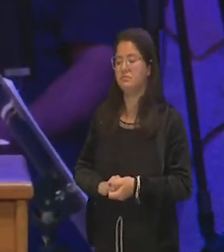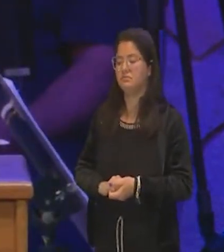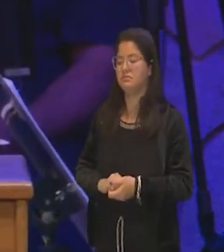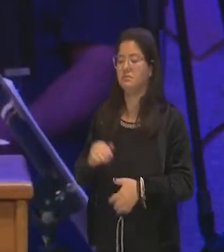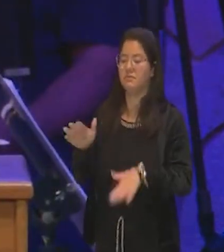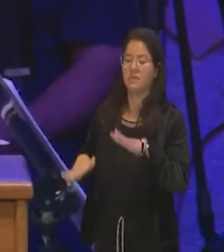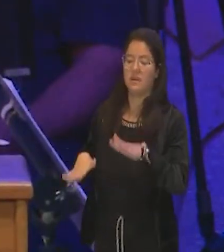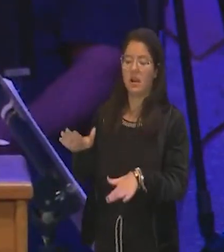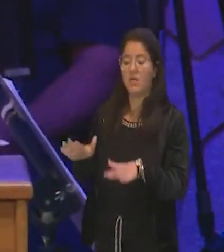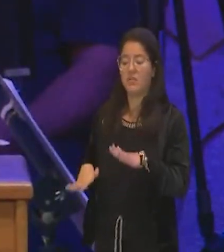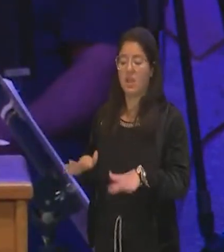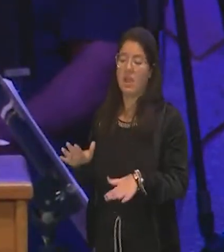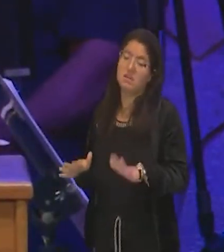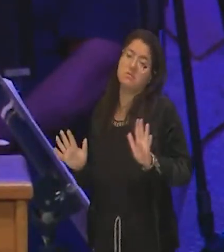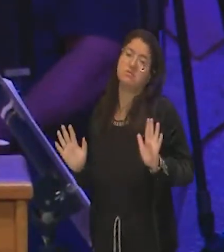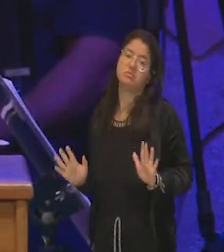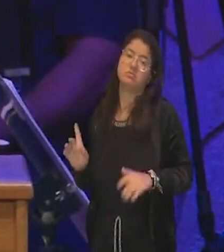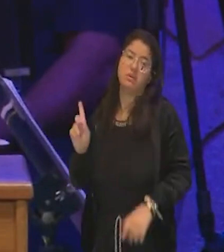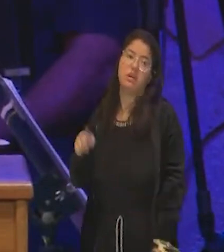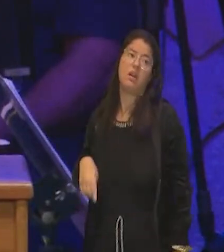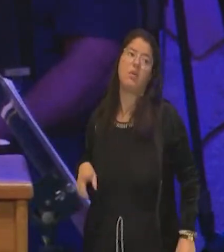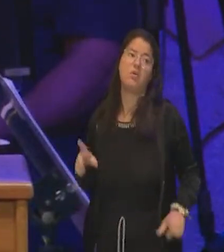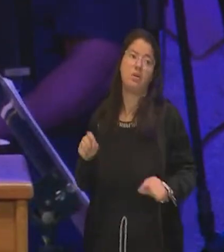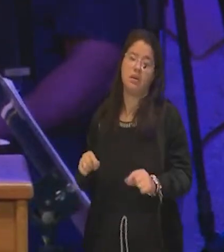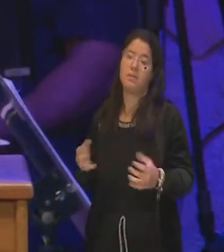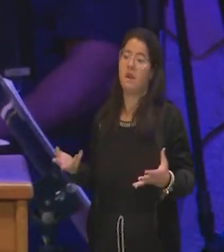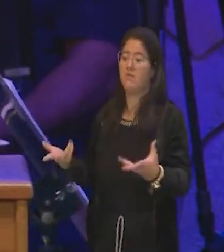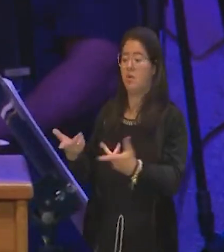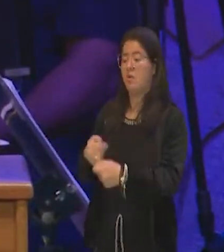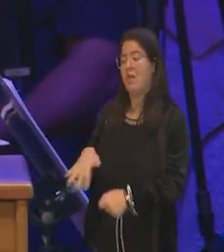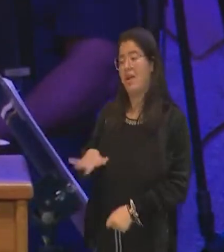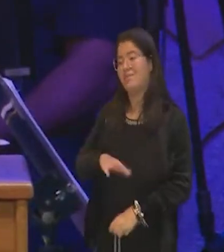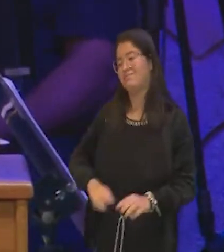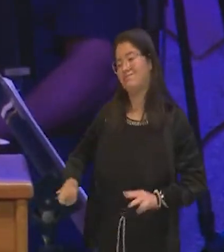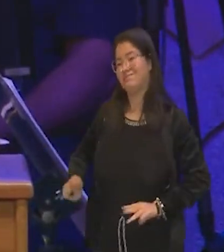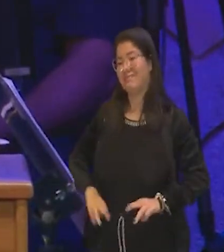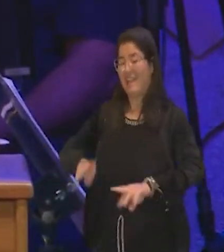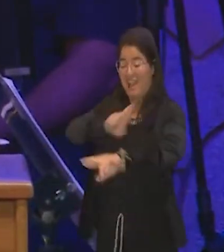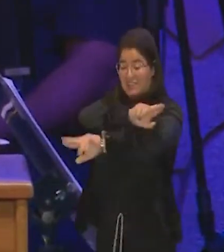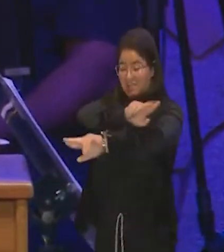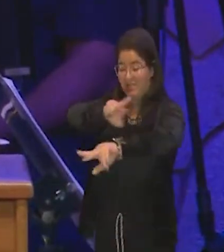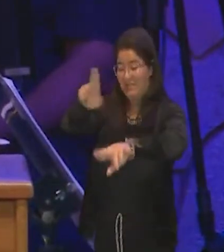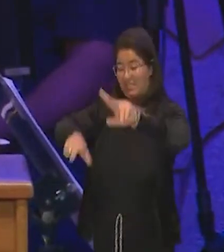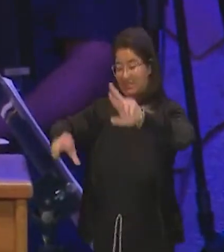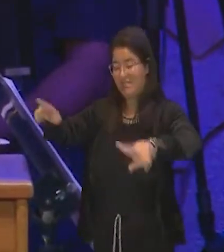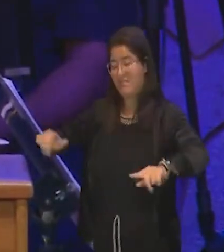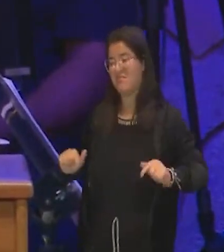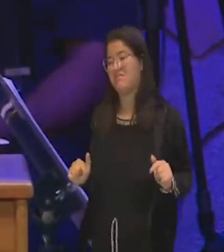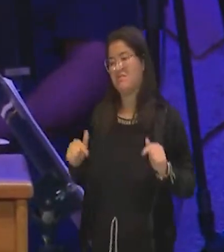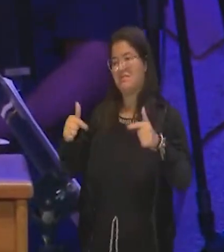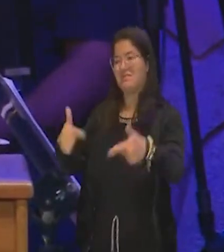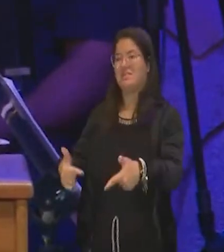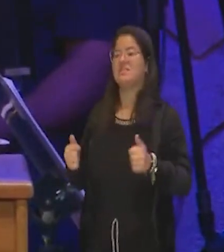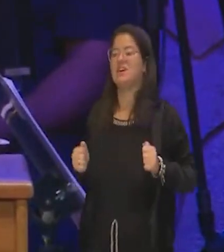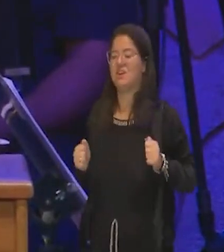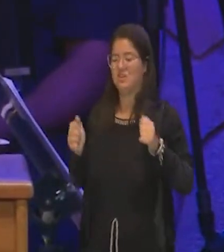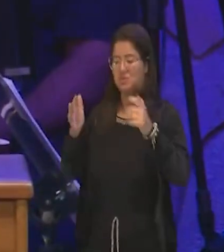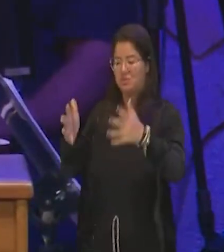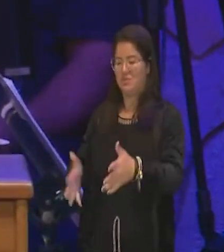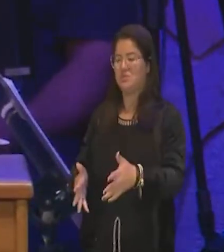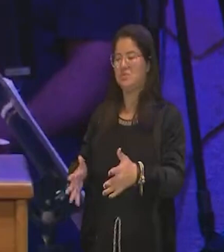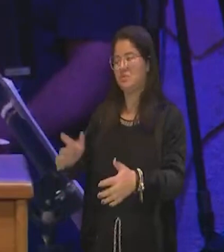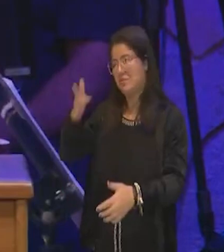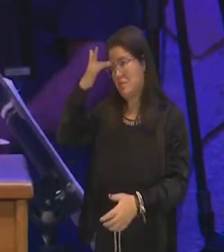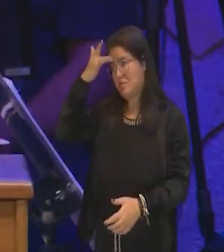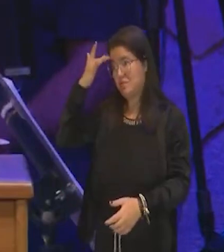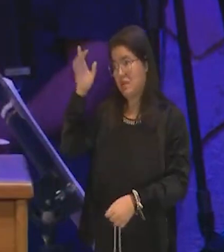Talvez esta seja a riqueza do ministério. A diversidade das ações. Como representante do